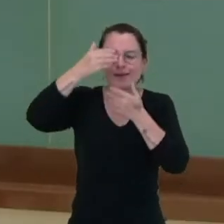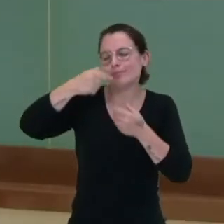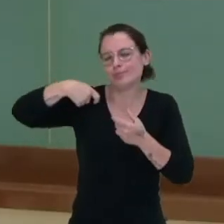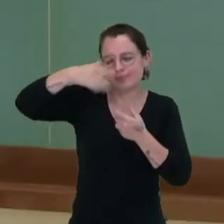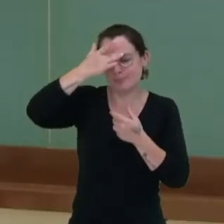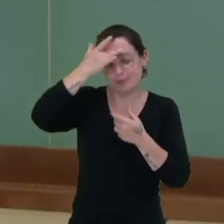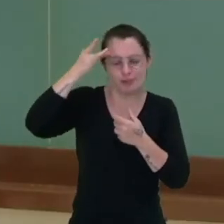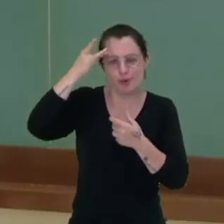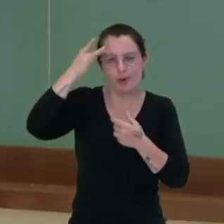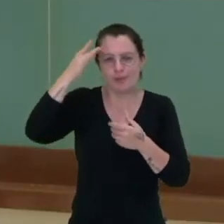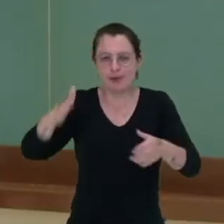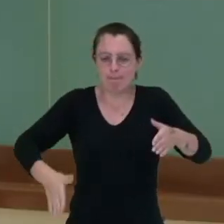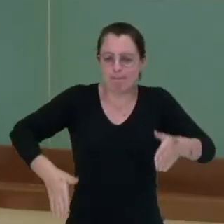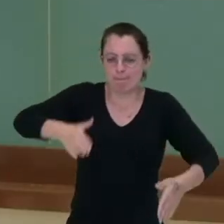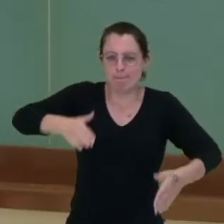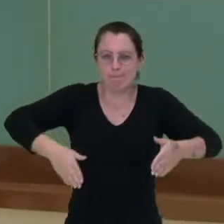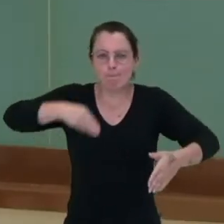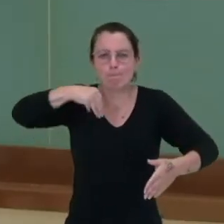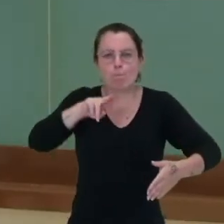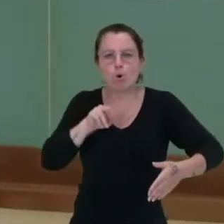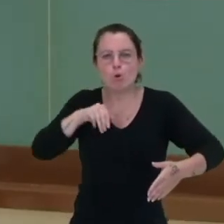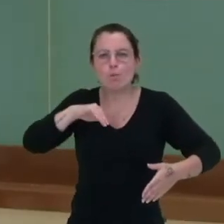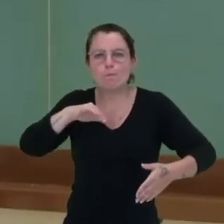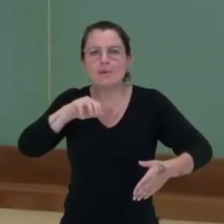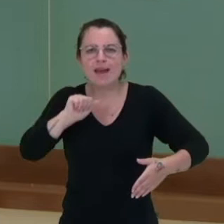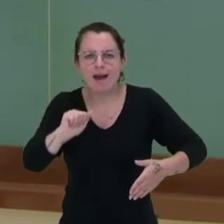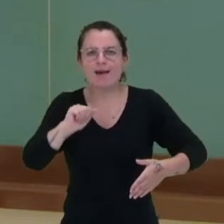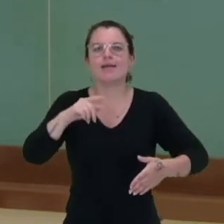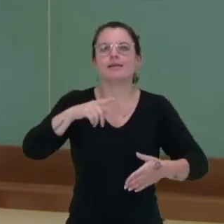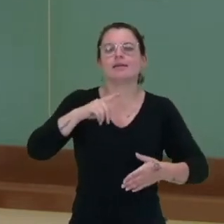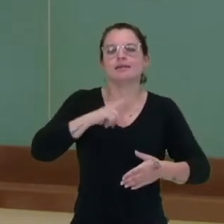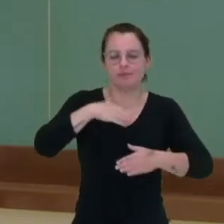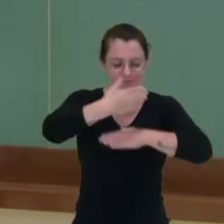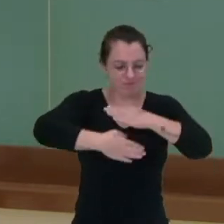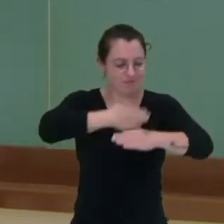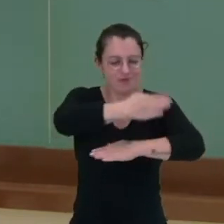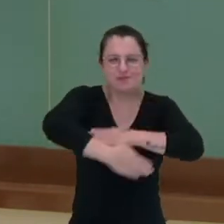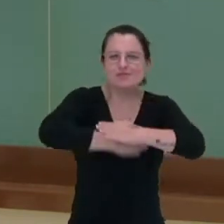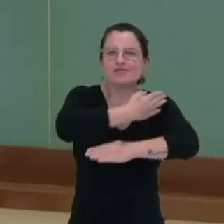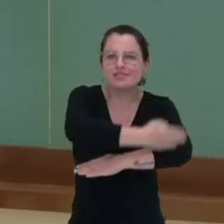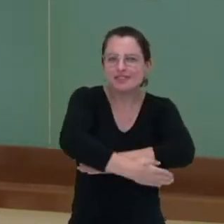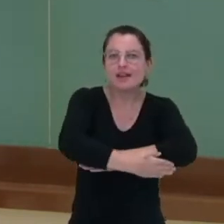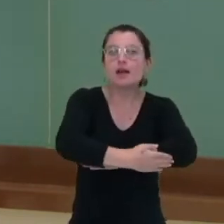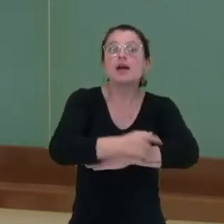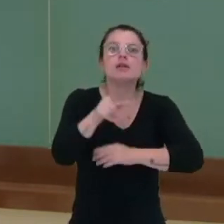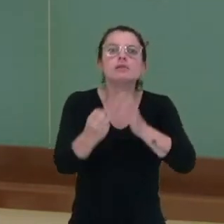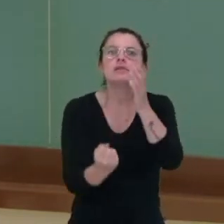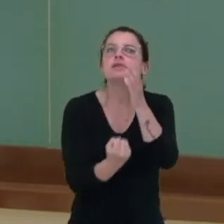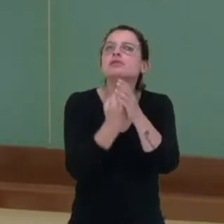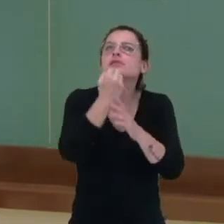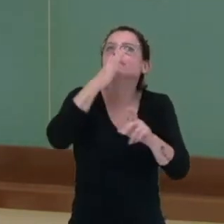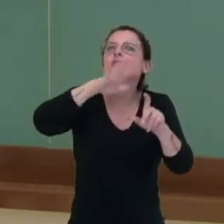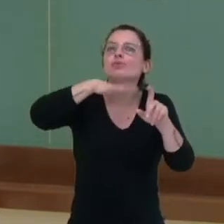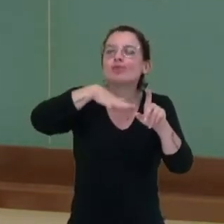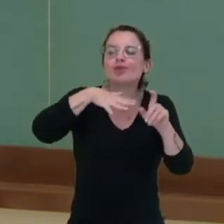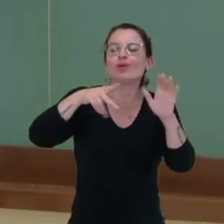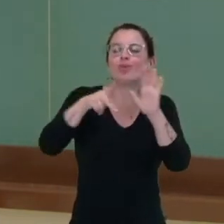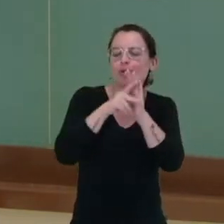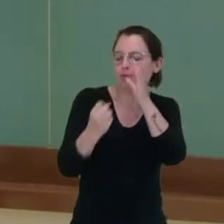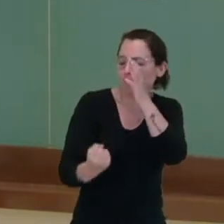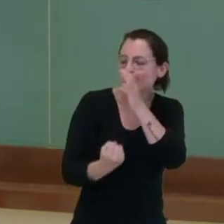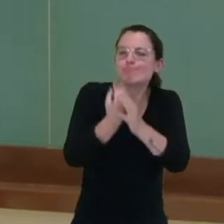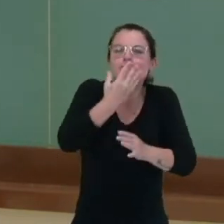povos da antiguidade, eles possuíam um mito para explicar a origem do ser humano, né?